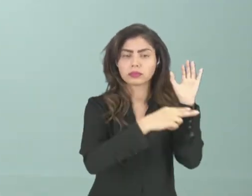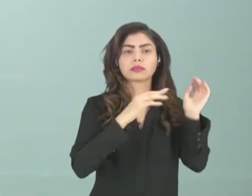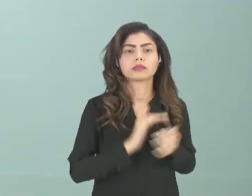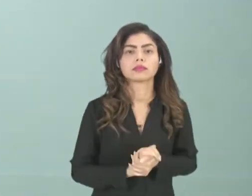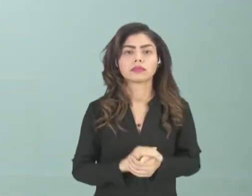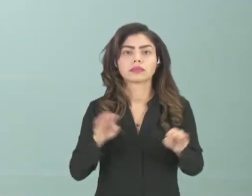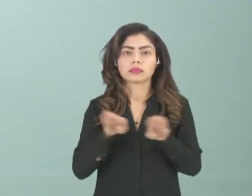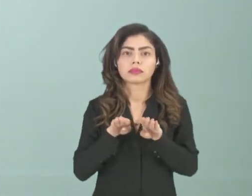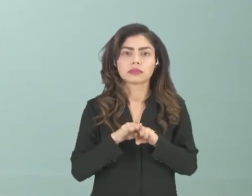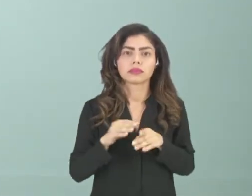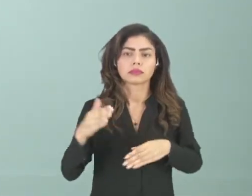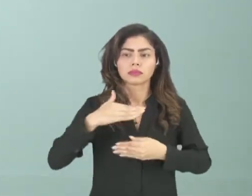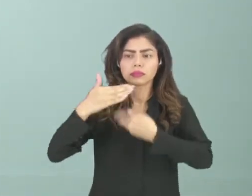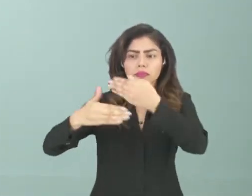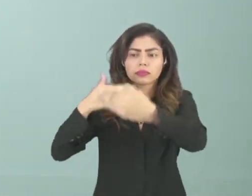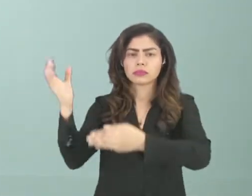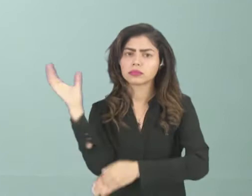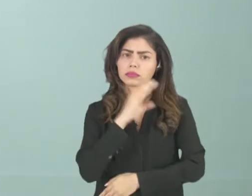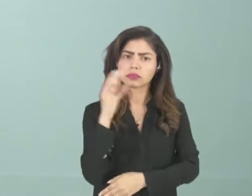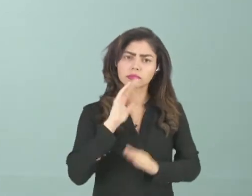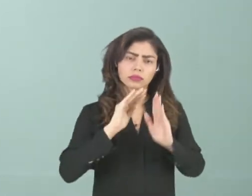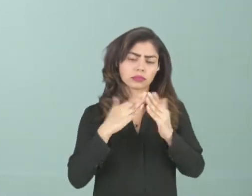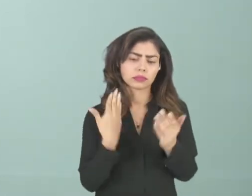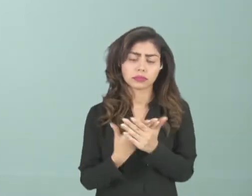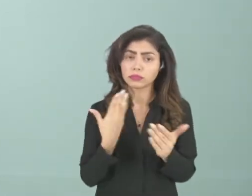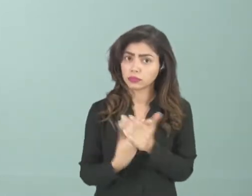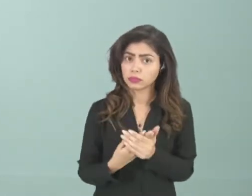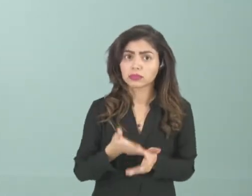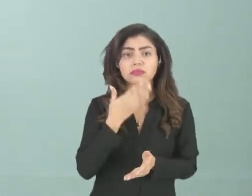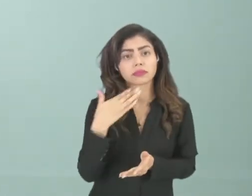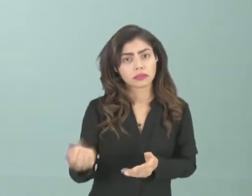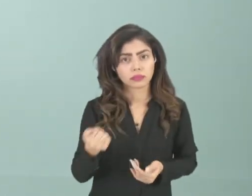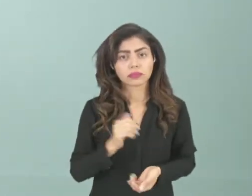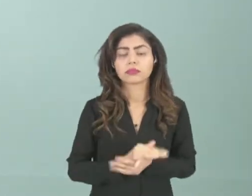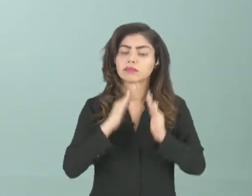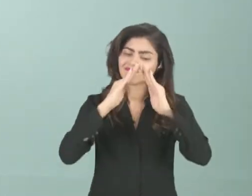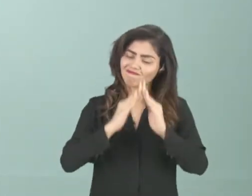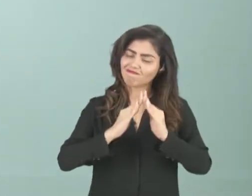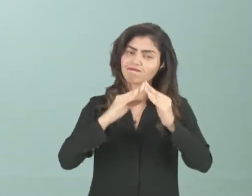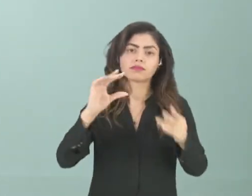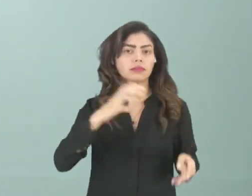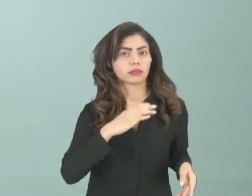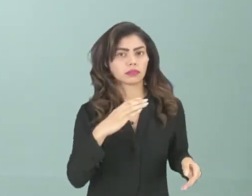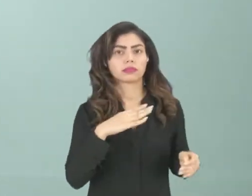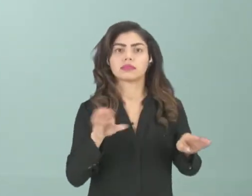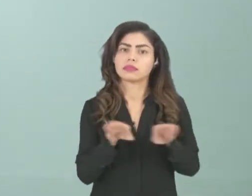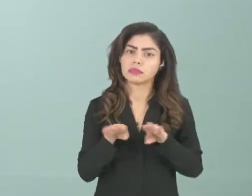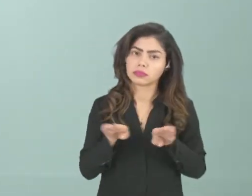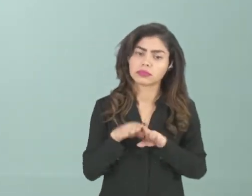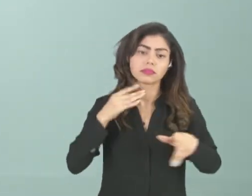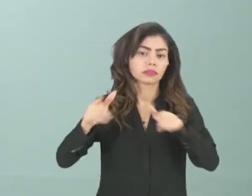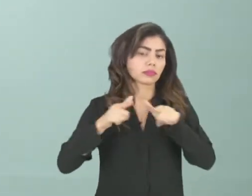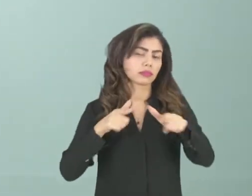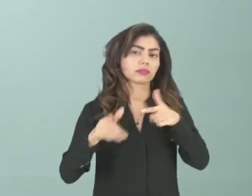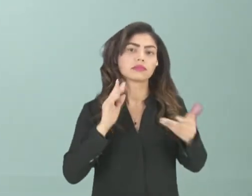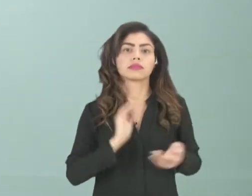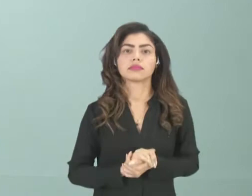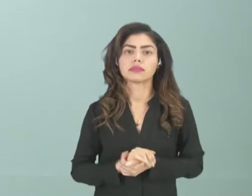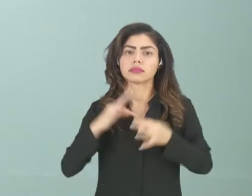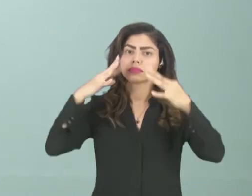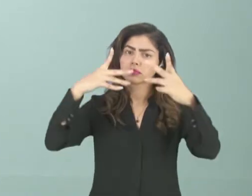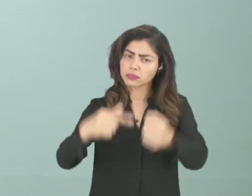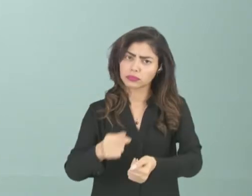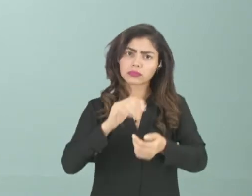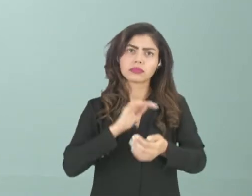ter um avanço nos estudos do filho, aí eles precisam morar na cidade, a questão do estudo, a questão de trabalho. Então,